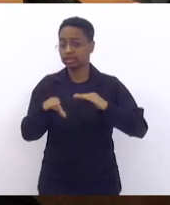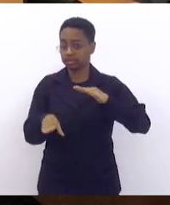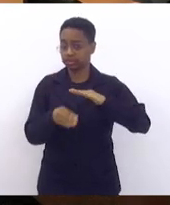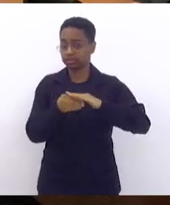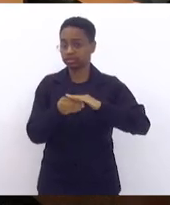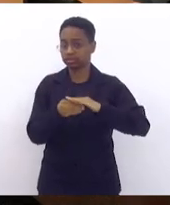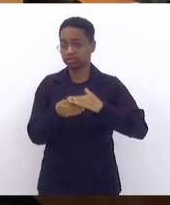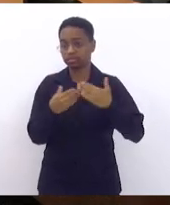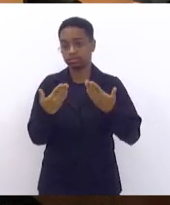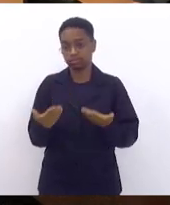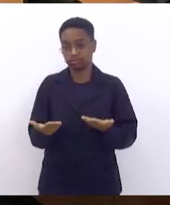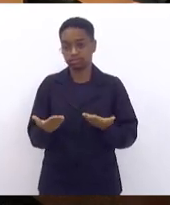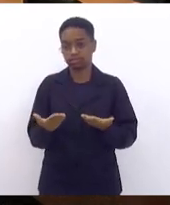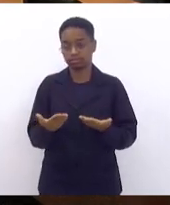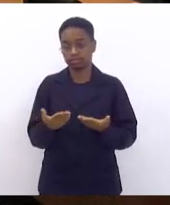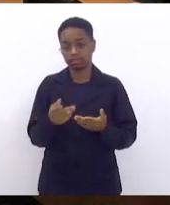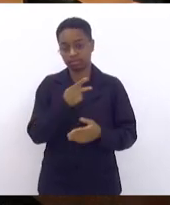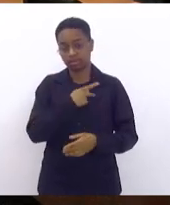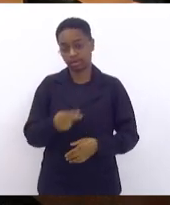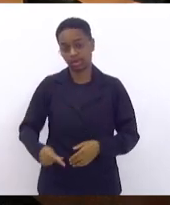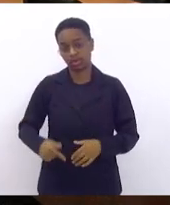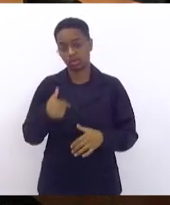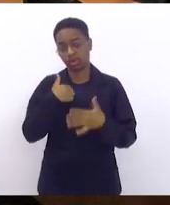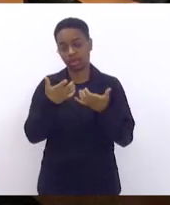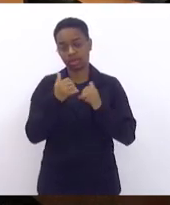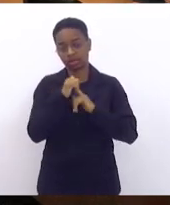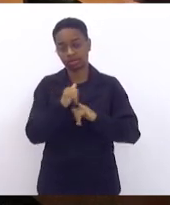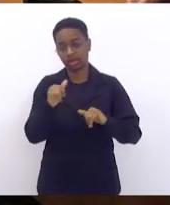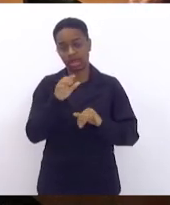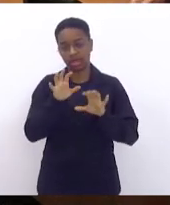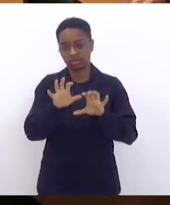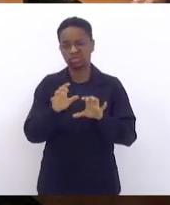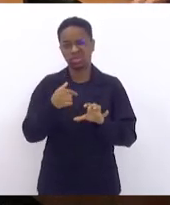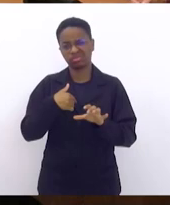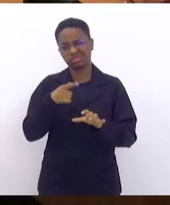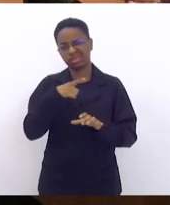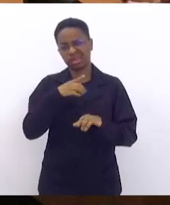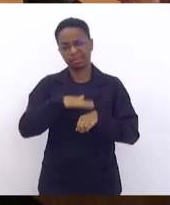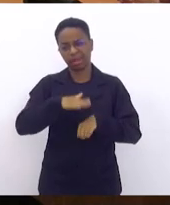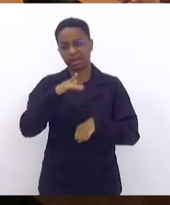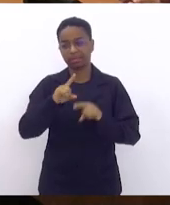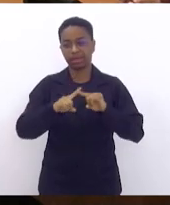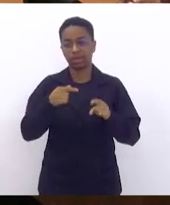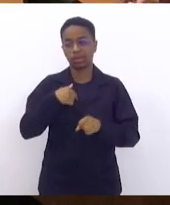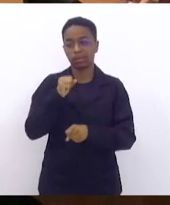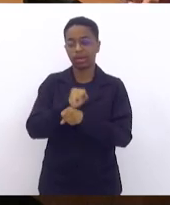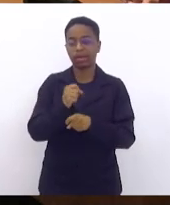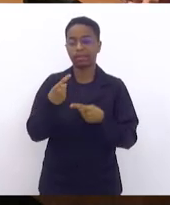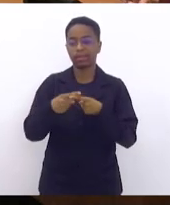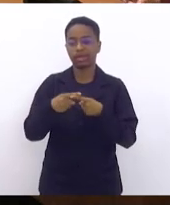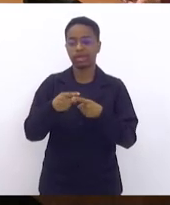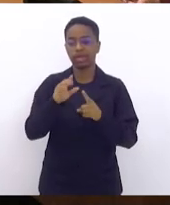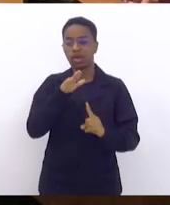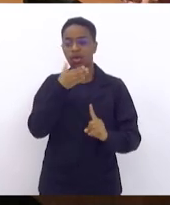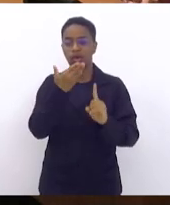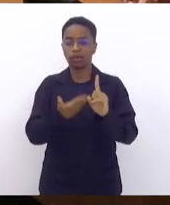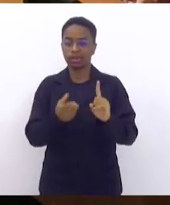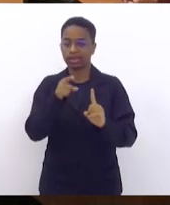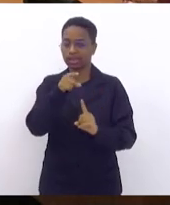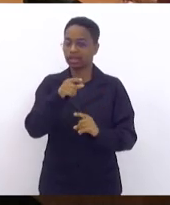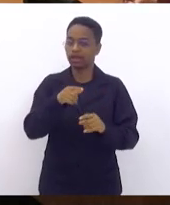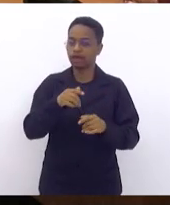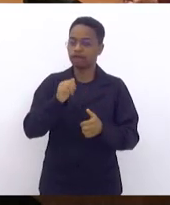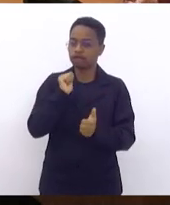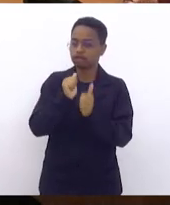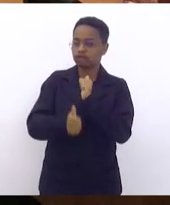30 emendas. Então, presidente, era isso que eu queria dizer. Eu tinha mais a dizer, mas paro por aqui em homenagem à nossa futebolística